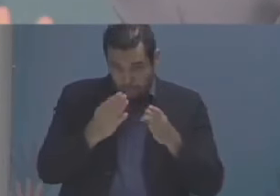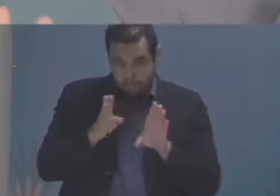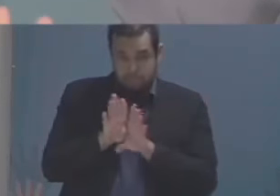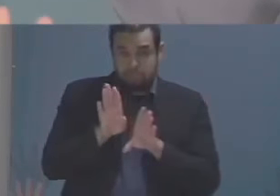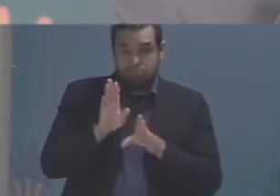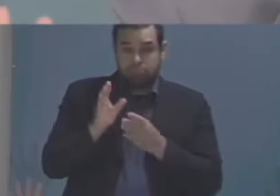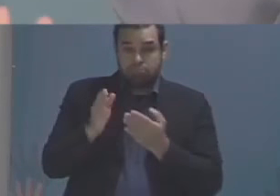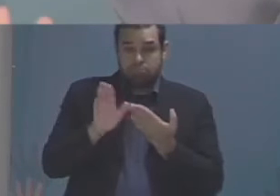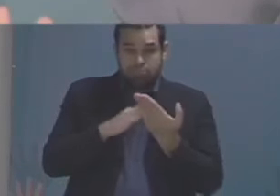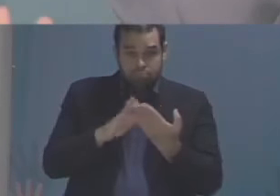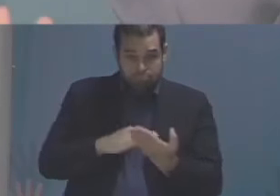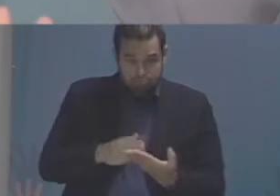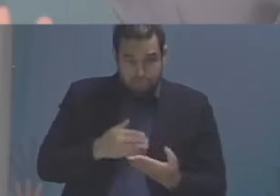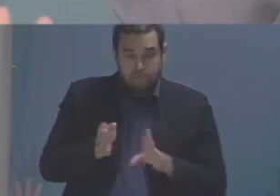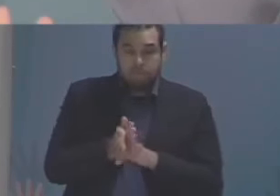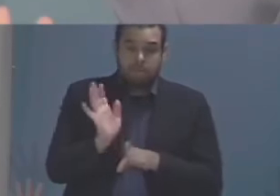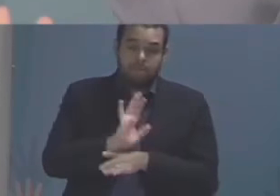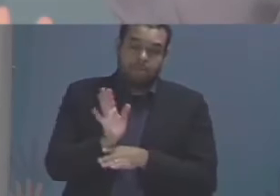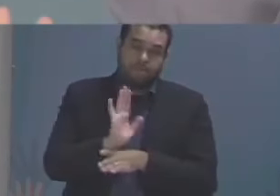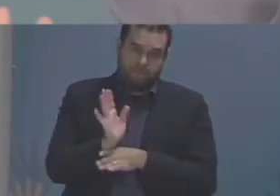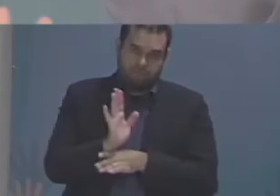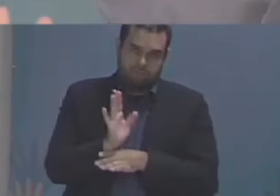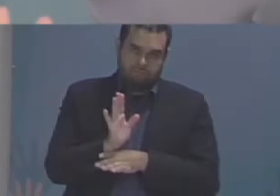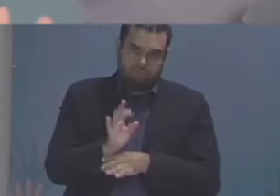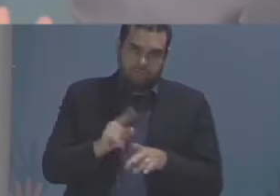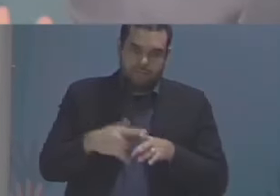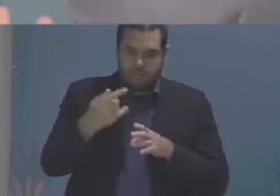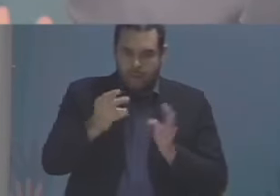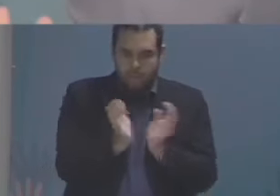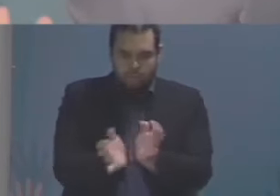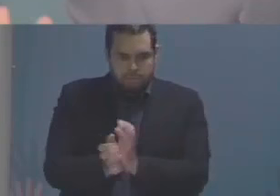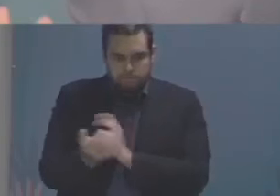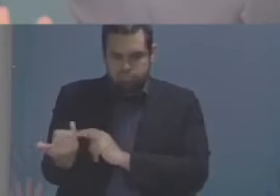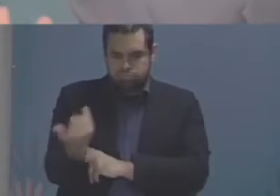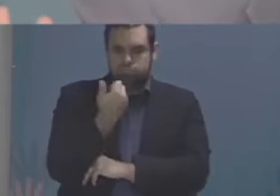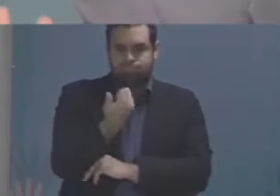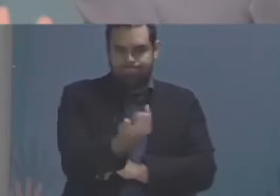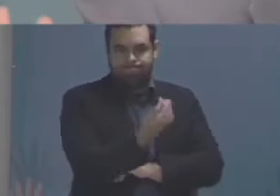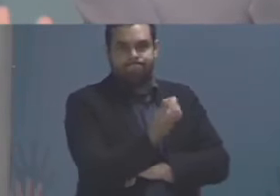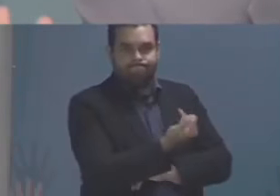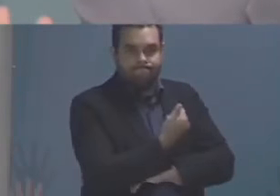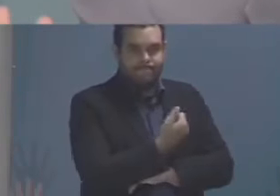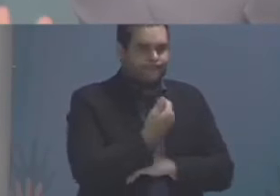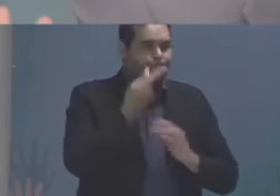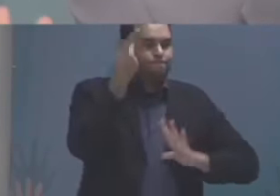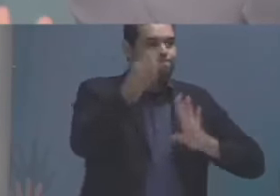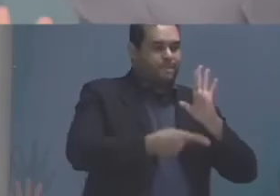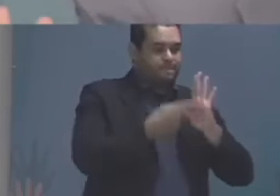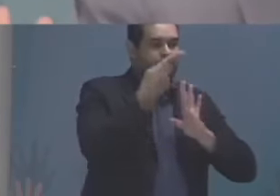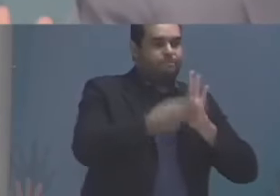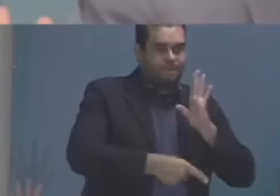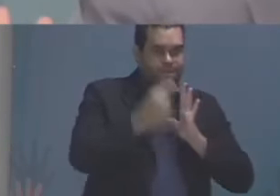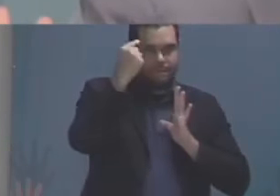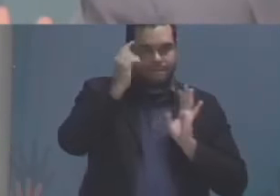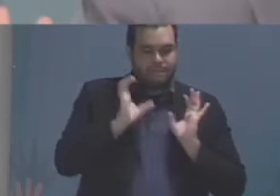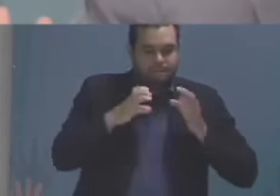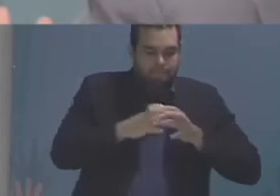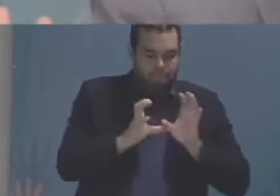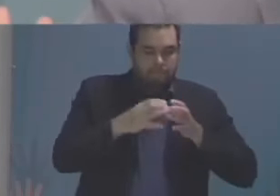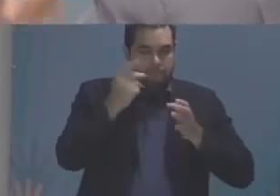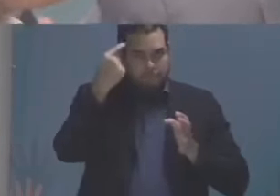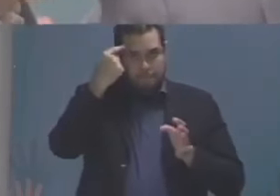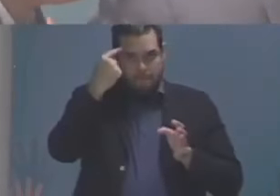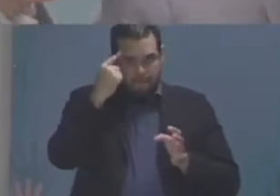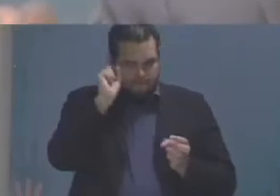à categoria. Nós precisamos ouvir a nossa categoria. Nós precisamos escutar as pessoas. Temos que parar de fazer projetos a partir de um único grupo, a partir de um grupo